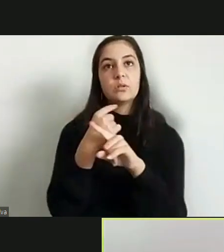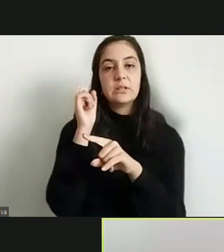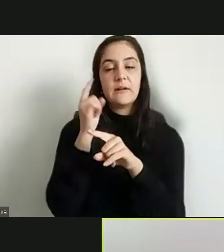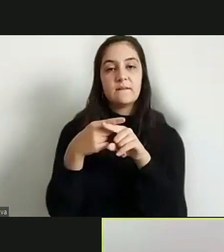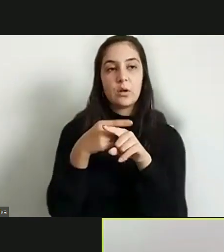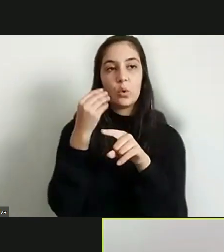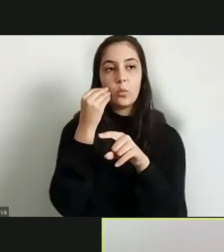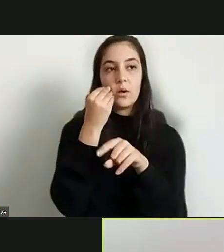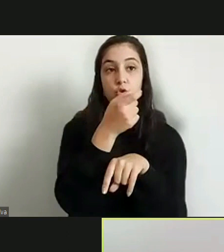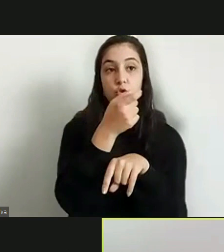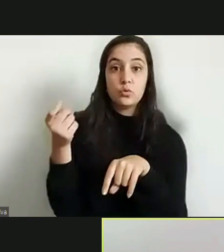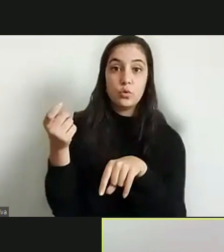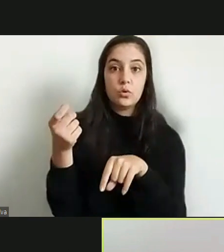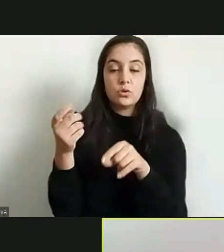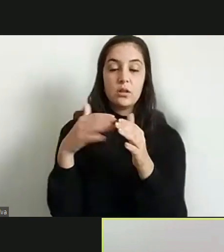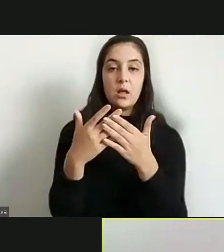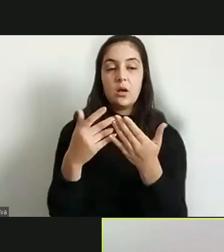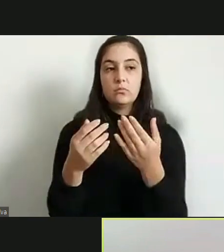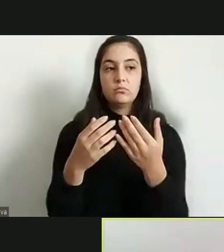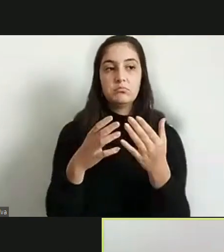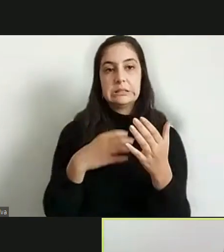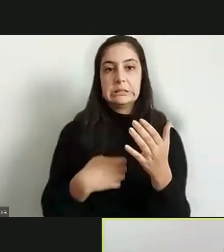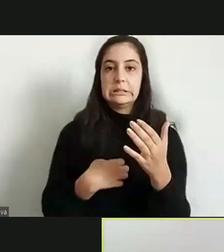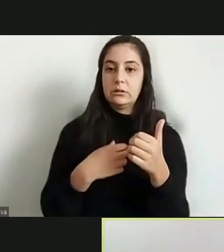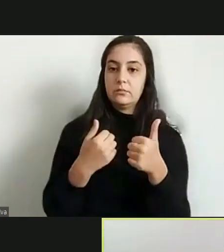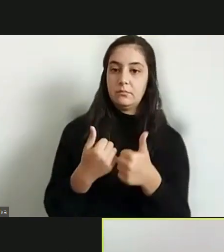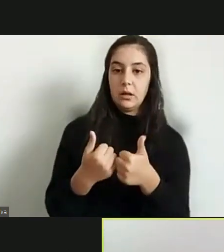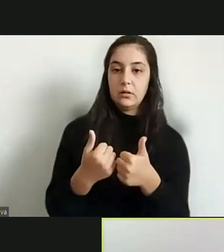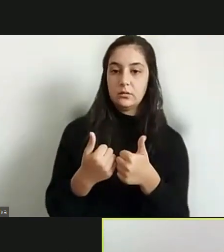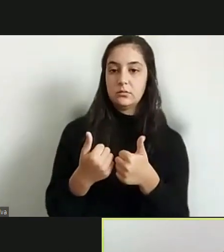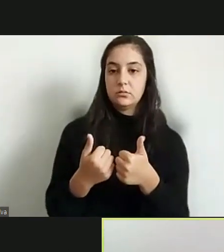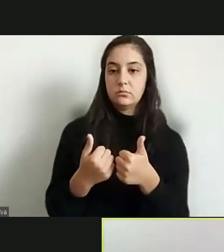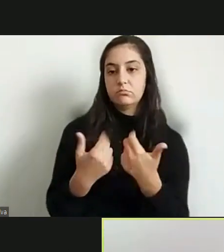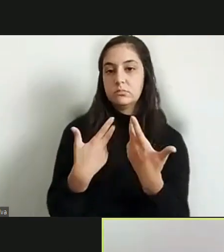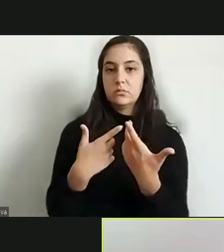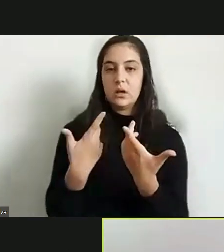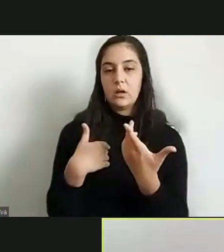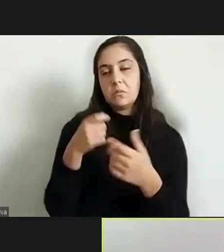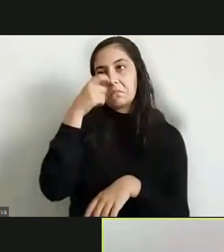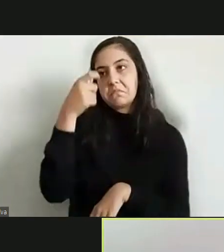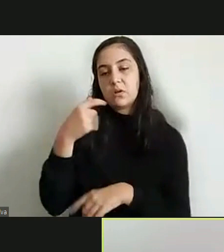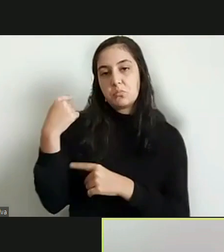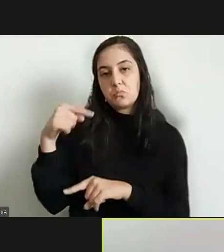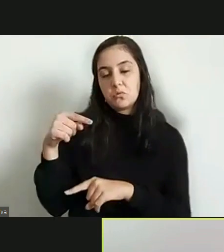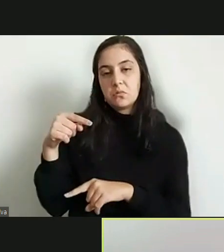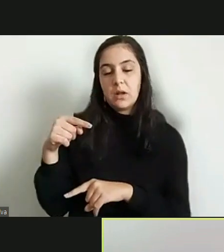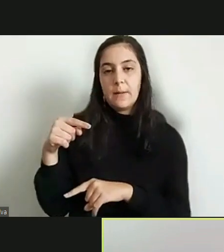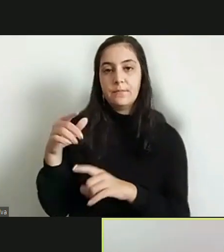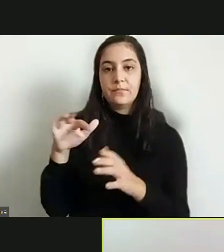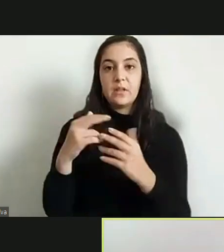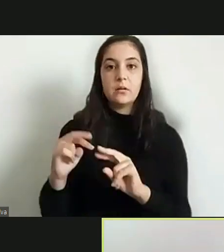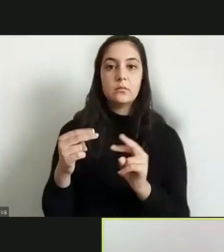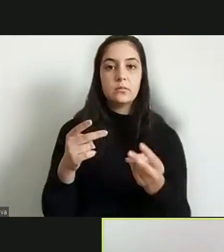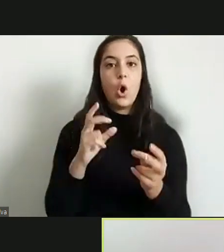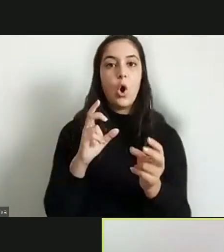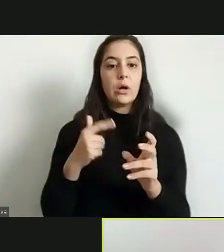cidadão e a cidadã saem do conforto do contribuinte, dito desta forma, para passar a estar como coprodutor